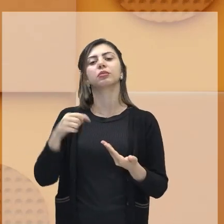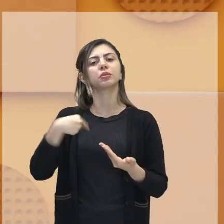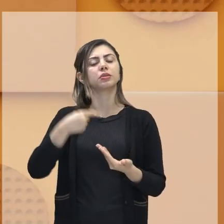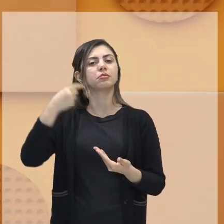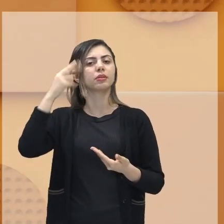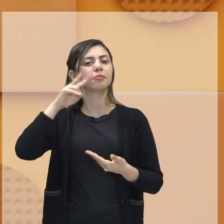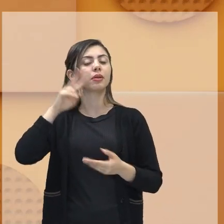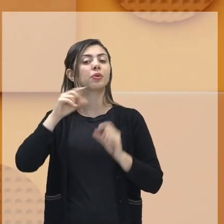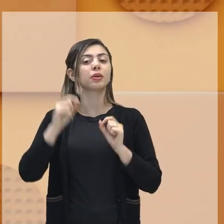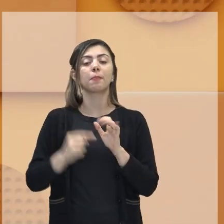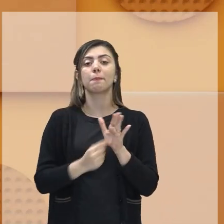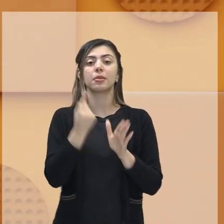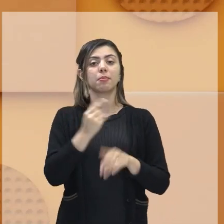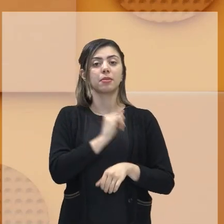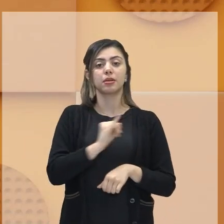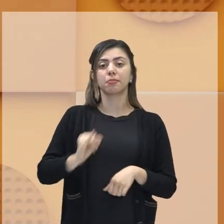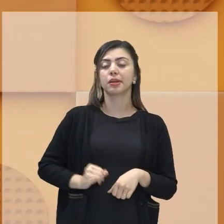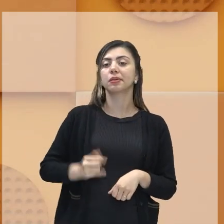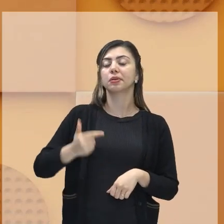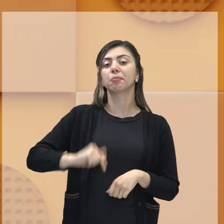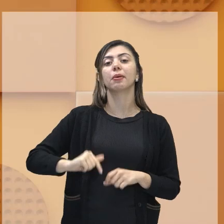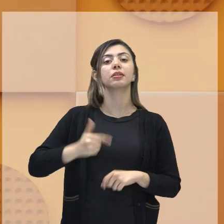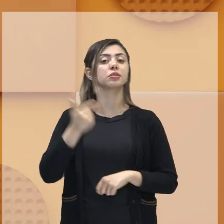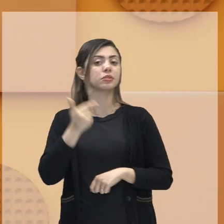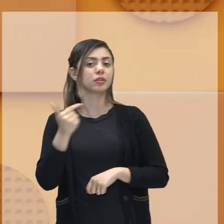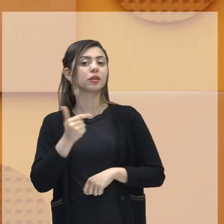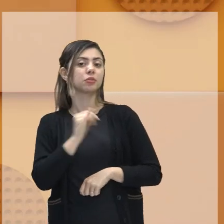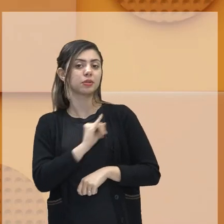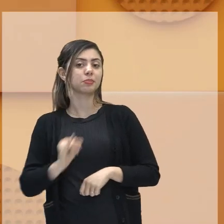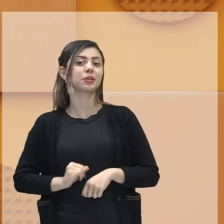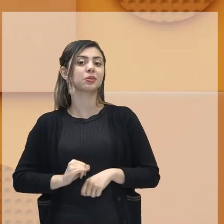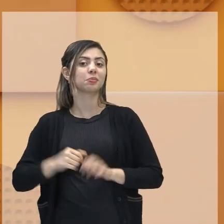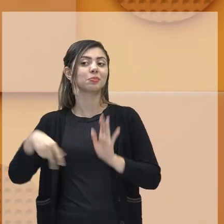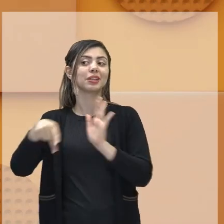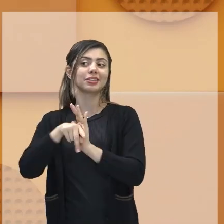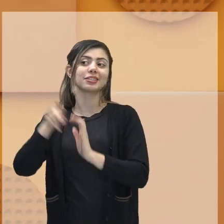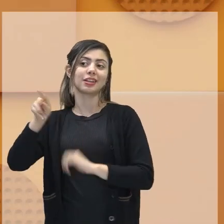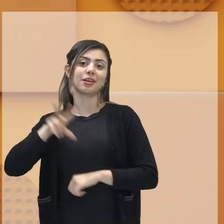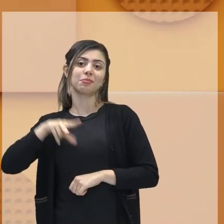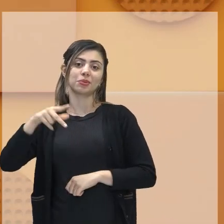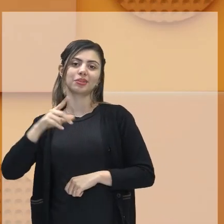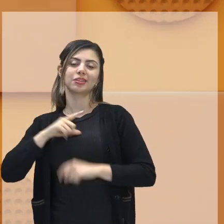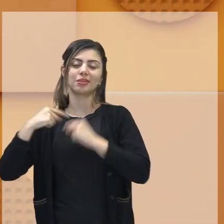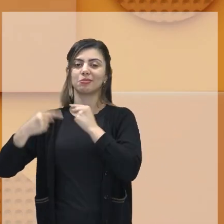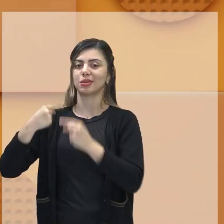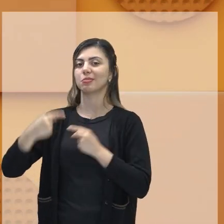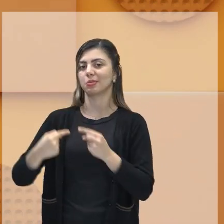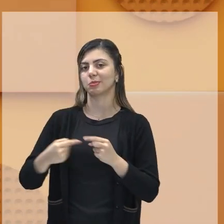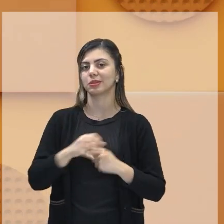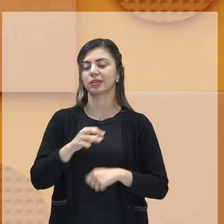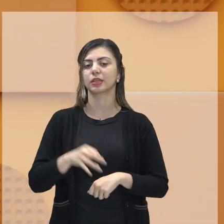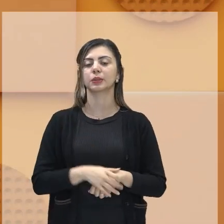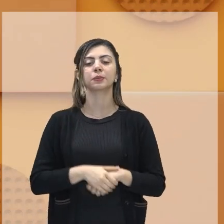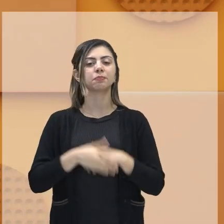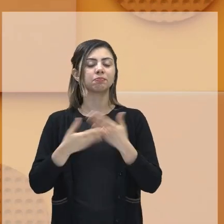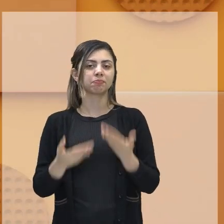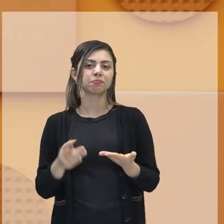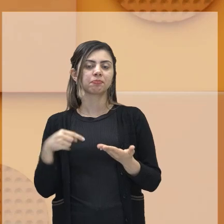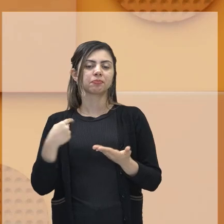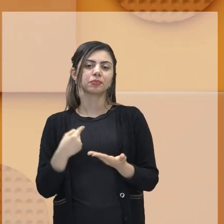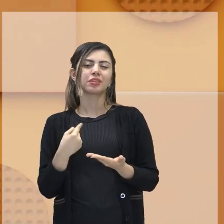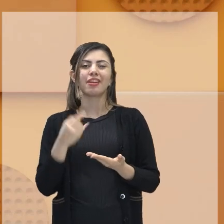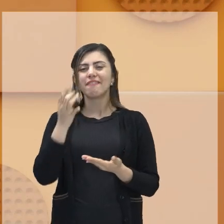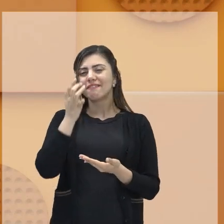primeiro imperador e o segundo imperador também eram portugueses, né? Eram descendentes da família real portuguesa. Então, nem sempre era